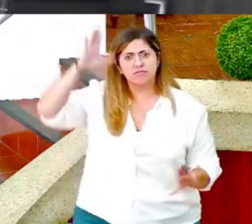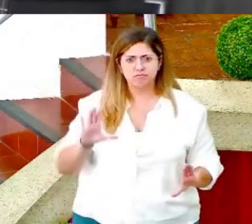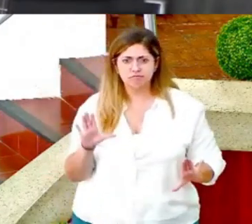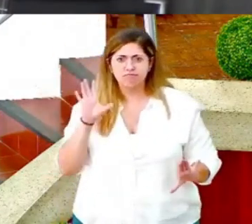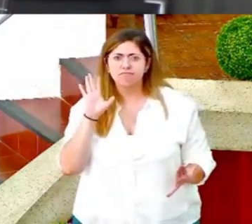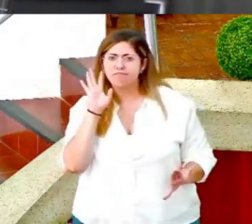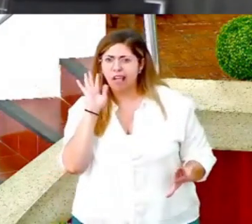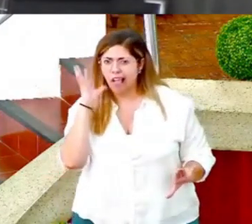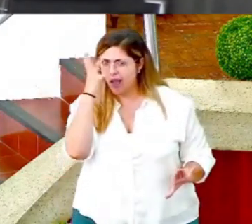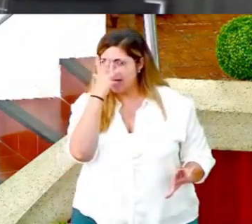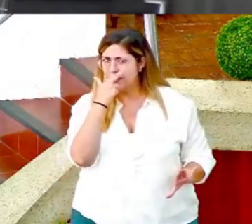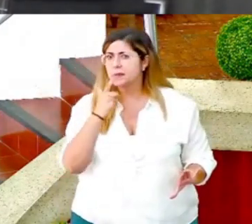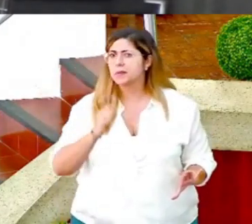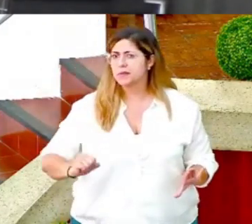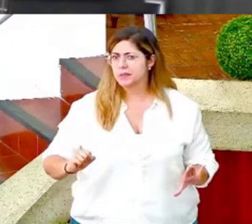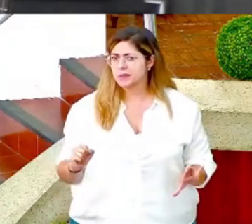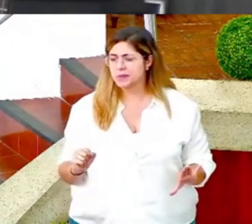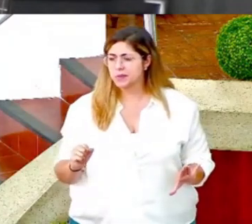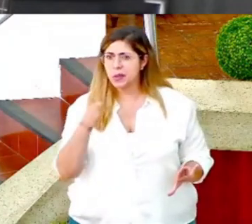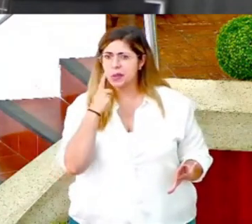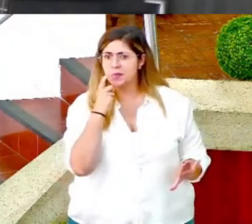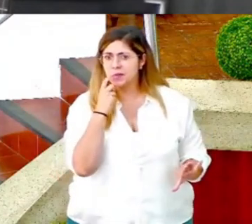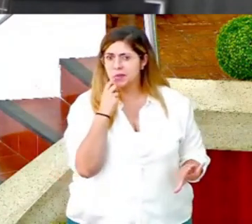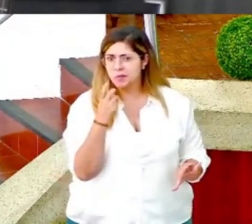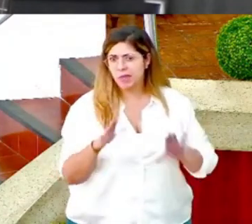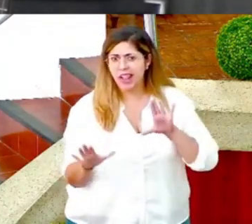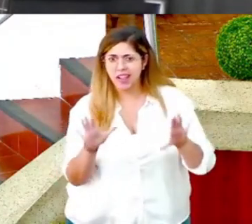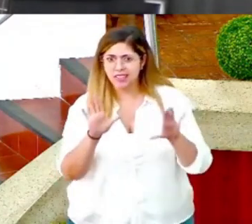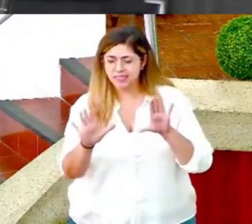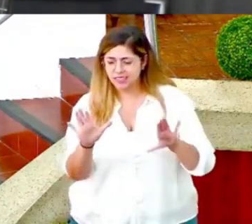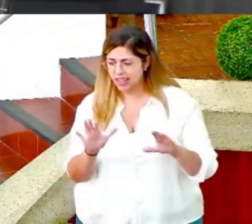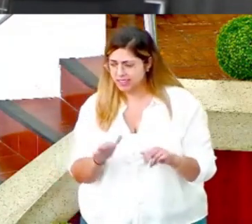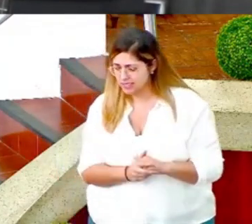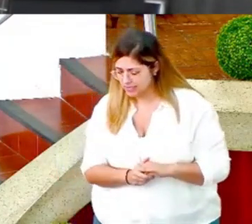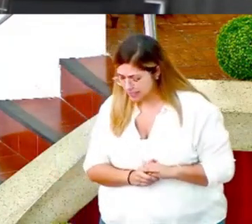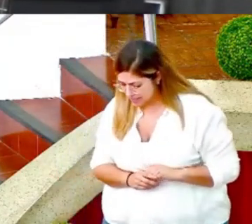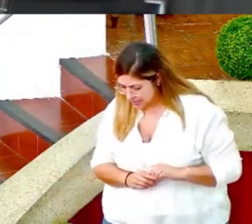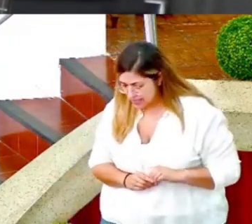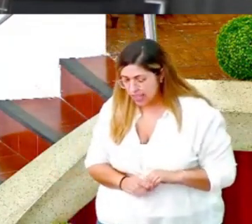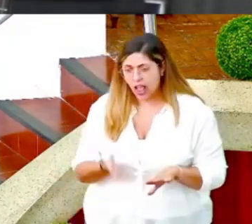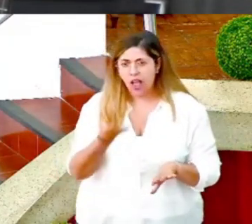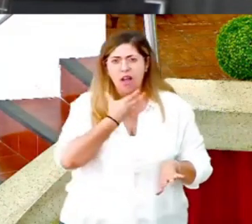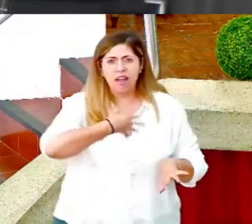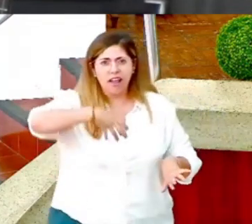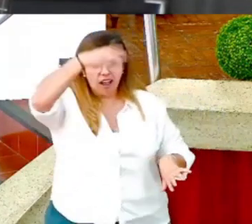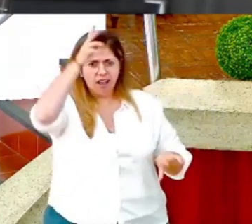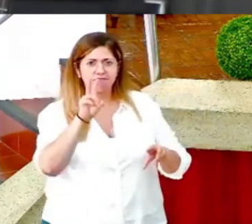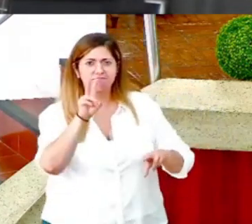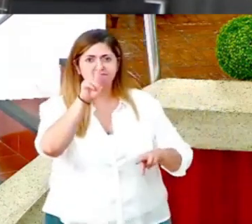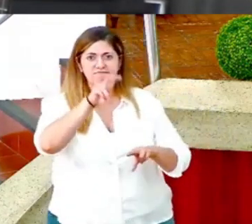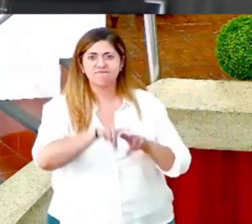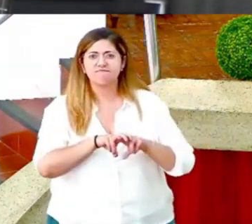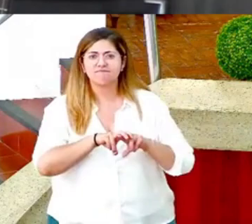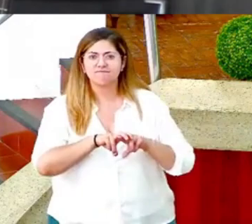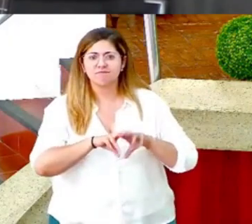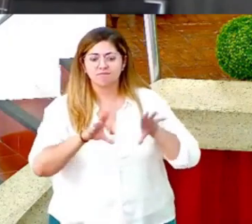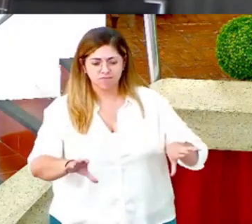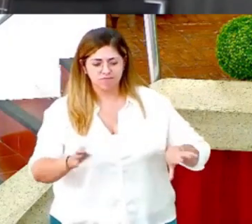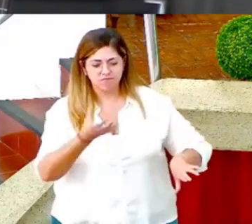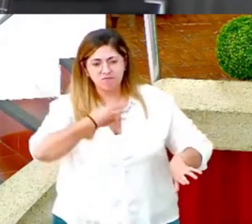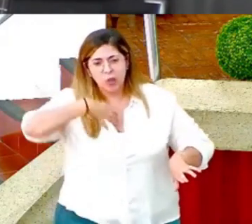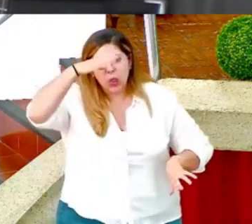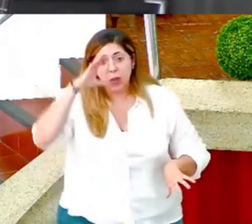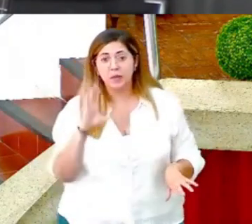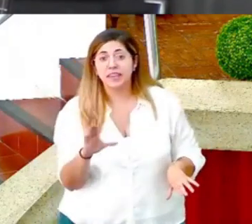bonito. Trono bonito. E um reizinho sentado nesse trono. Eu estou falando de Josias,